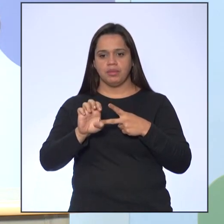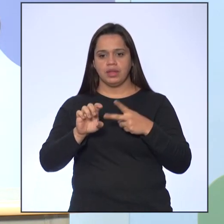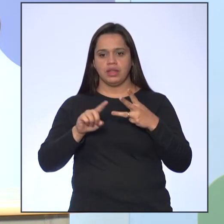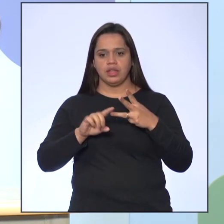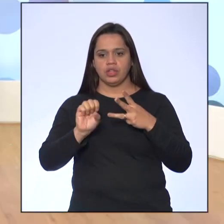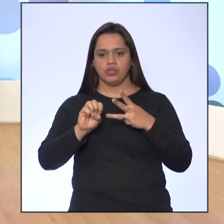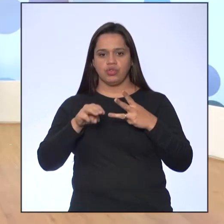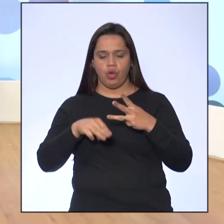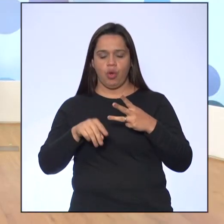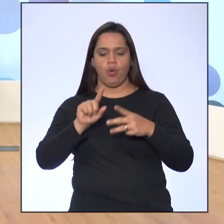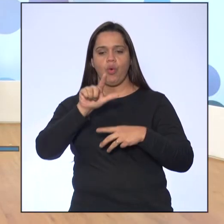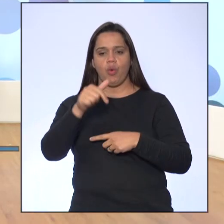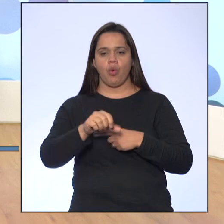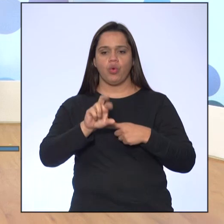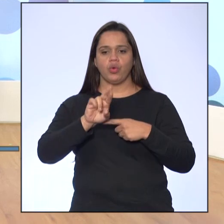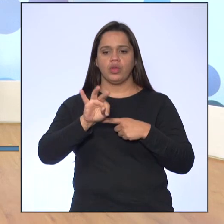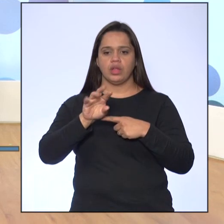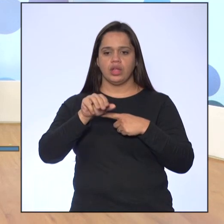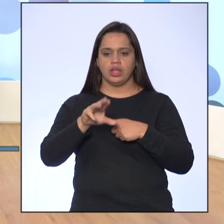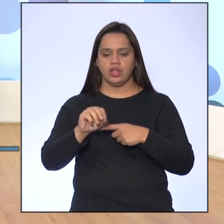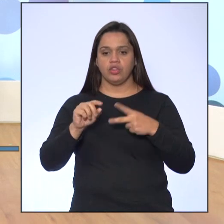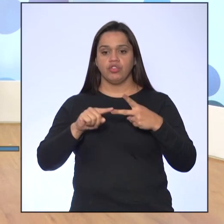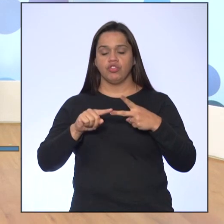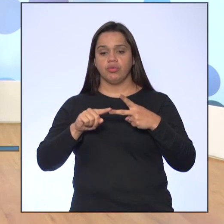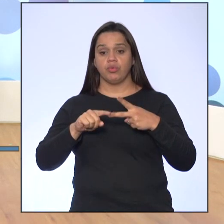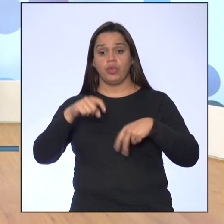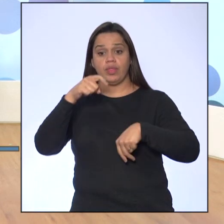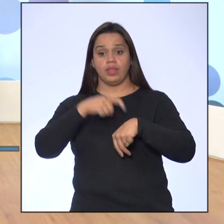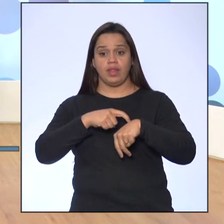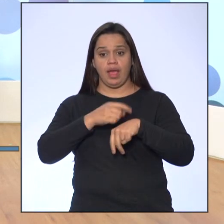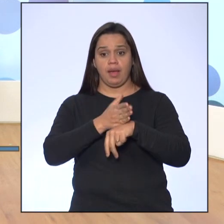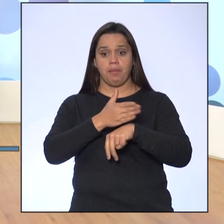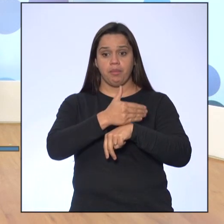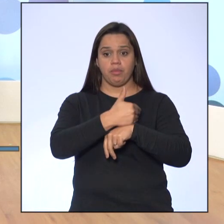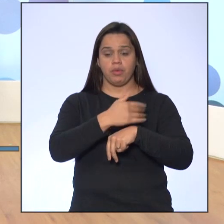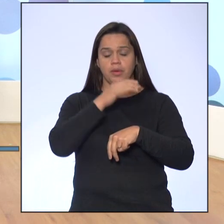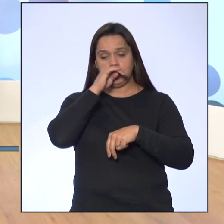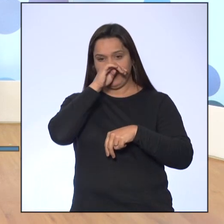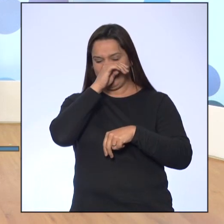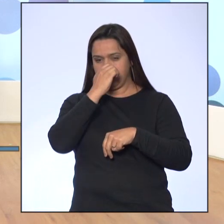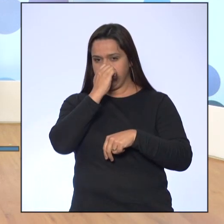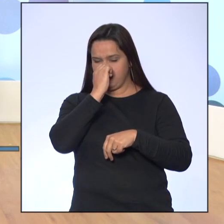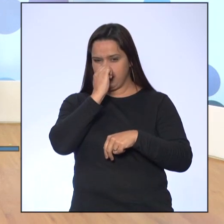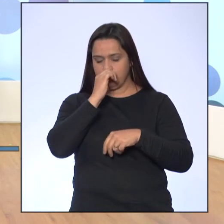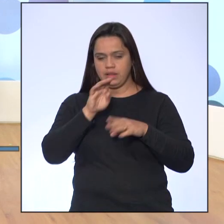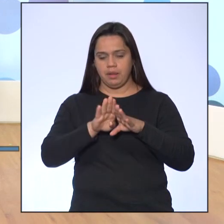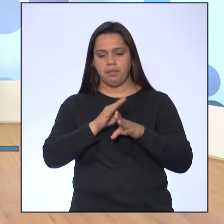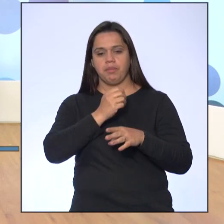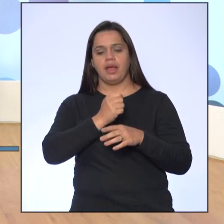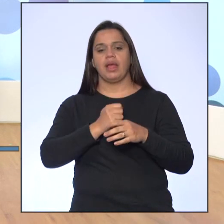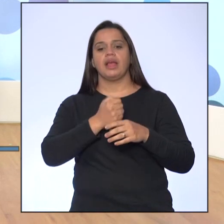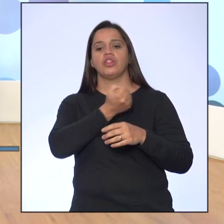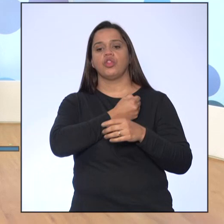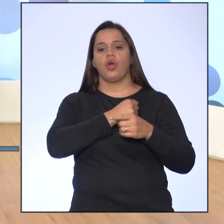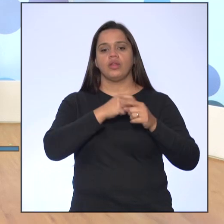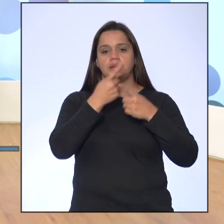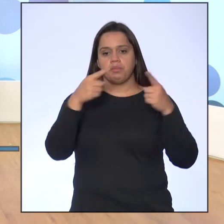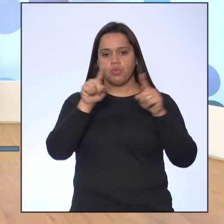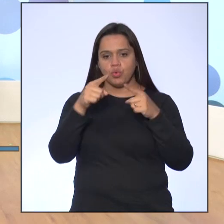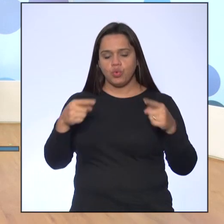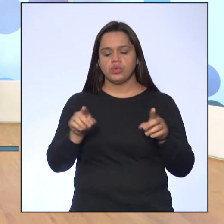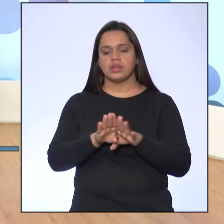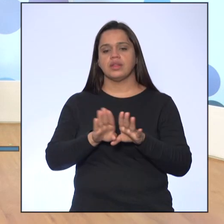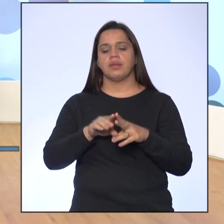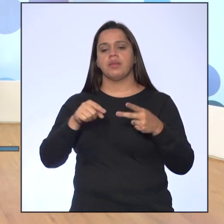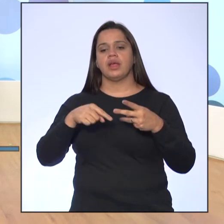Clara, ritmo, melodia, harmonia, tempo, contratempo, notas musicais, etc. A Emily, sons,